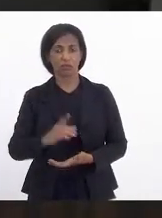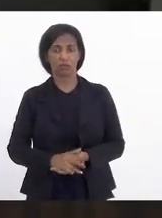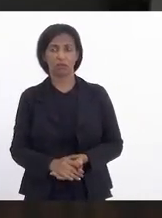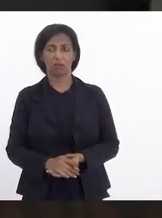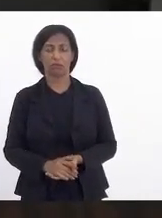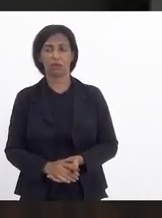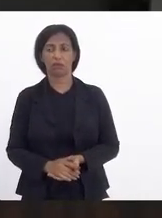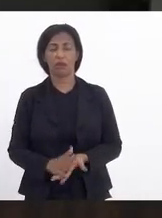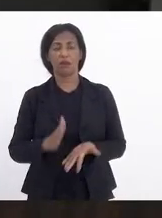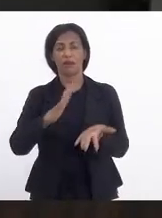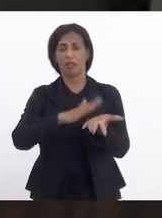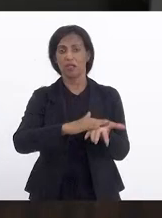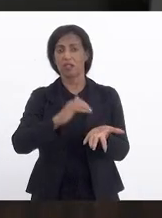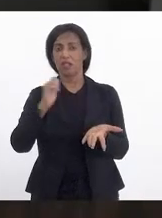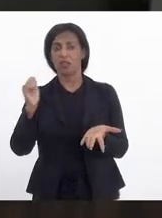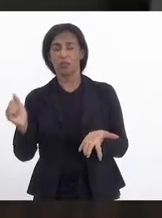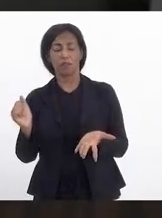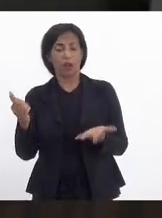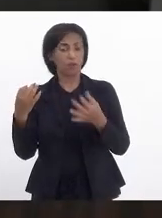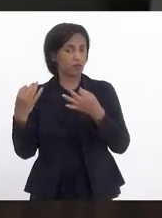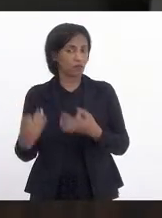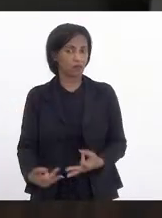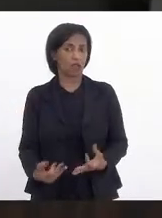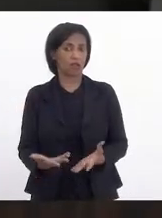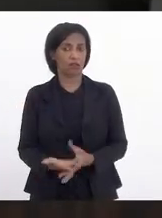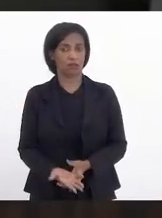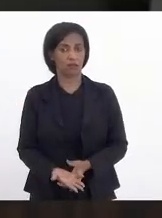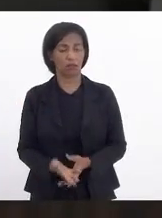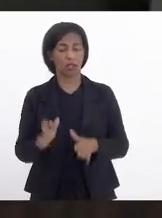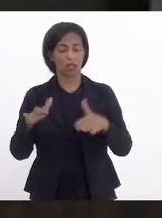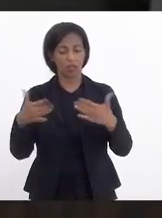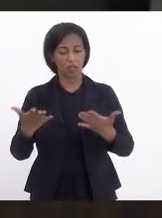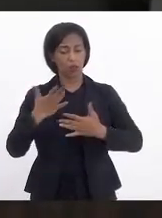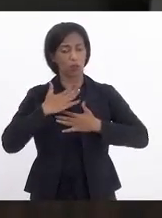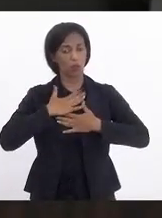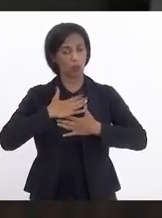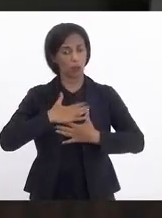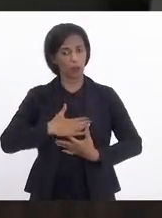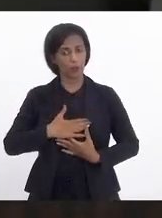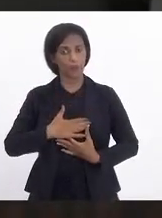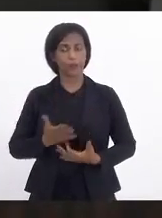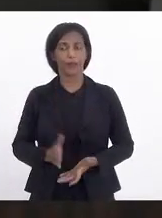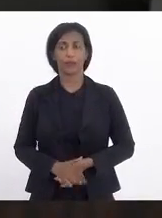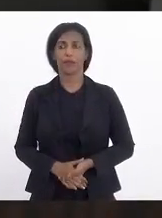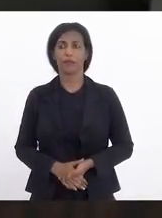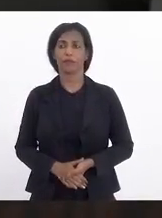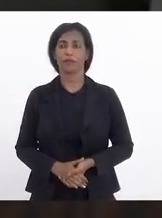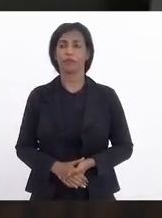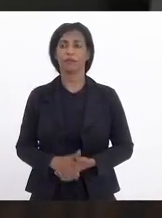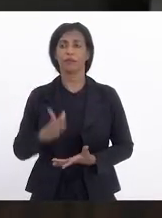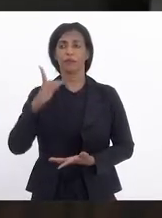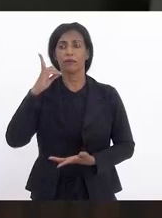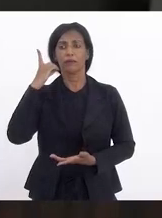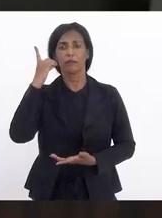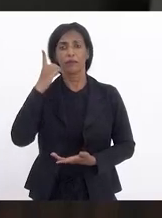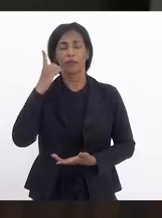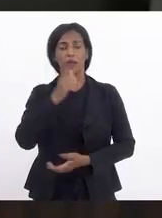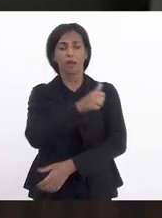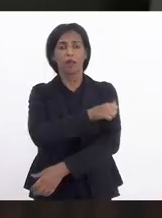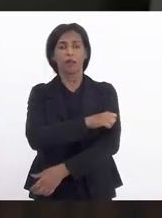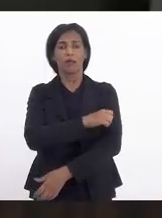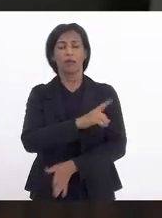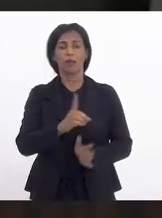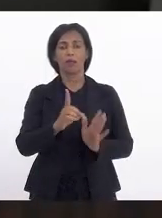projeto sairá de pauta seguramente tão com tranquilidade Deputado enfermeira para